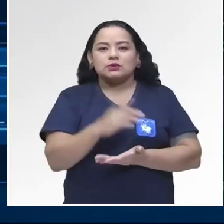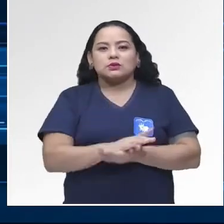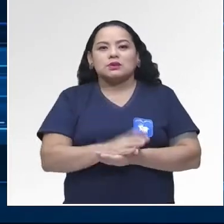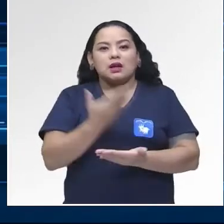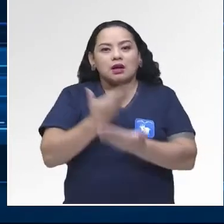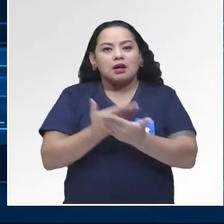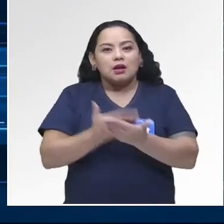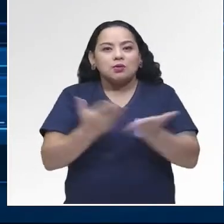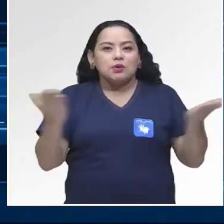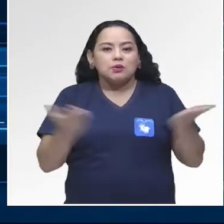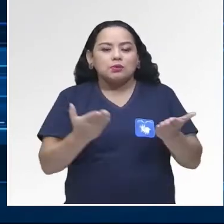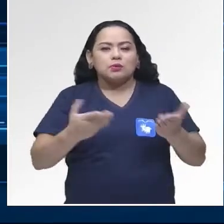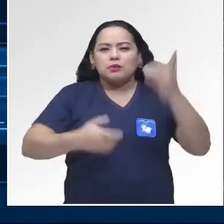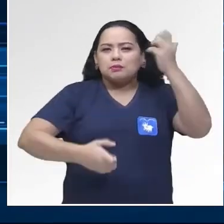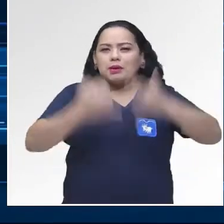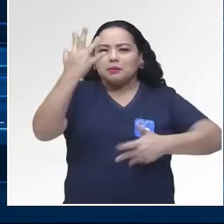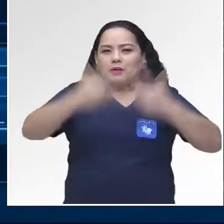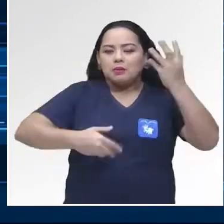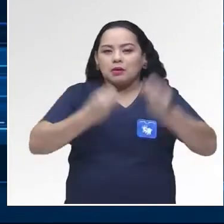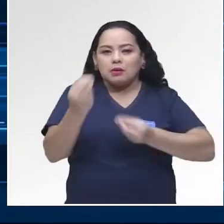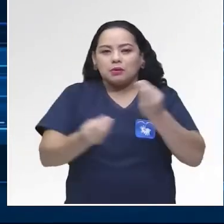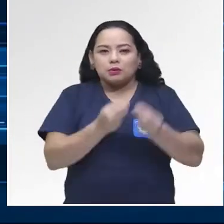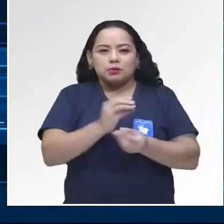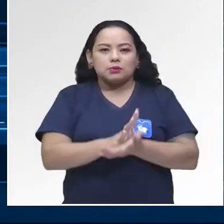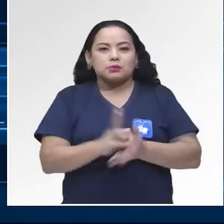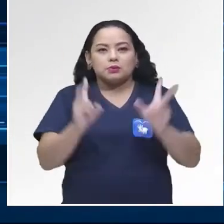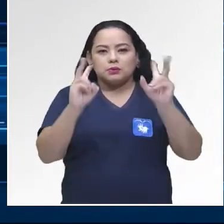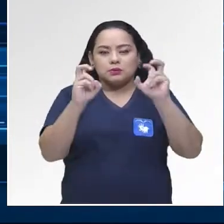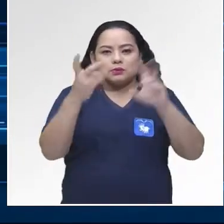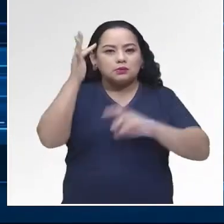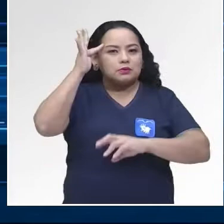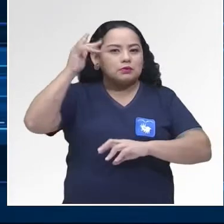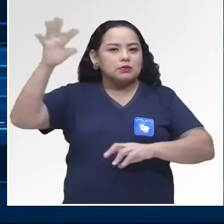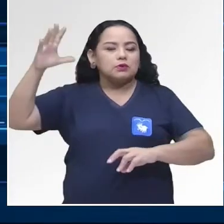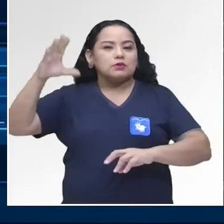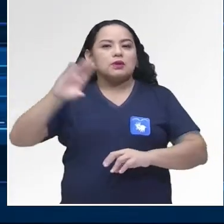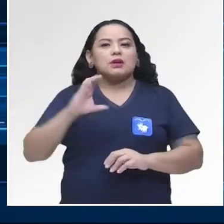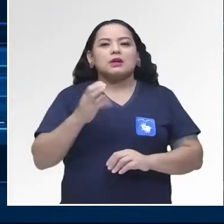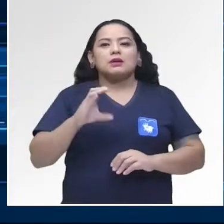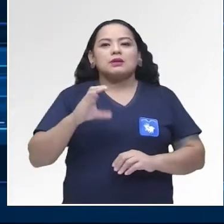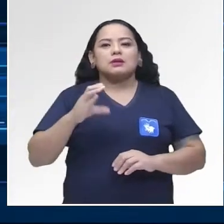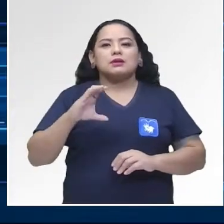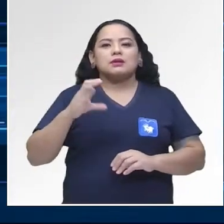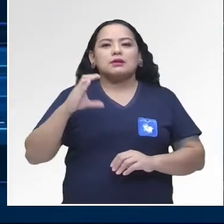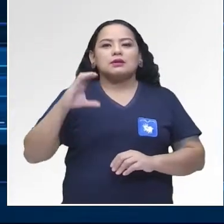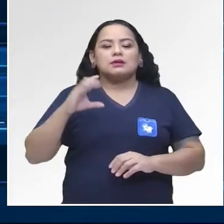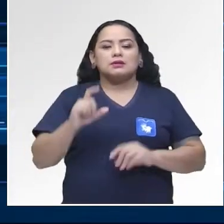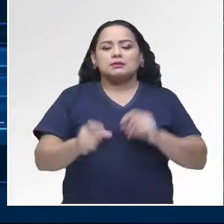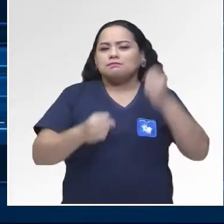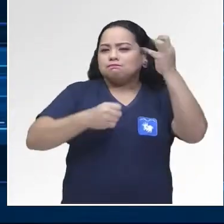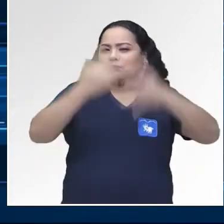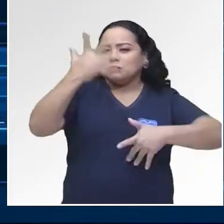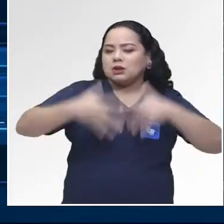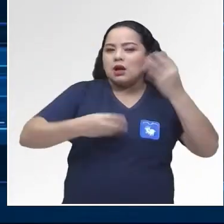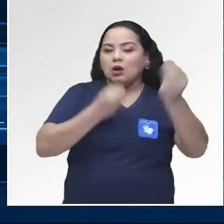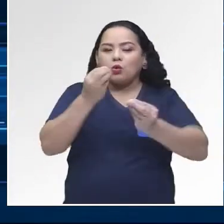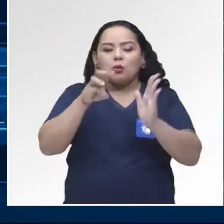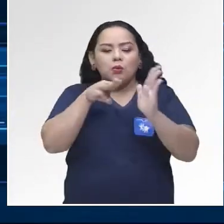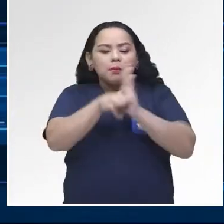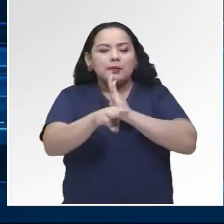hoje, então, nós vamos falar um pouco sobre o tema da filosofia da ciência. Nós vamos falar um pouco sobre o